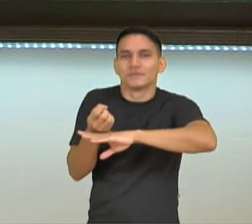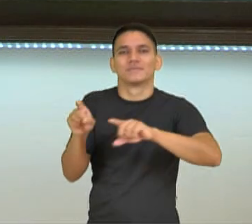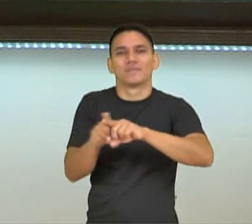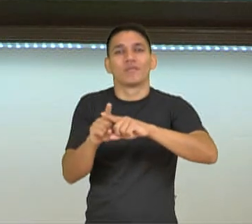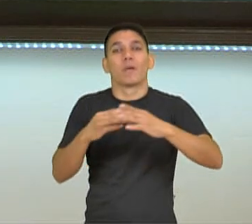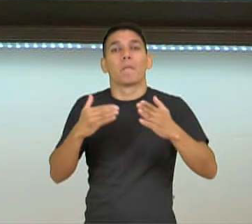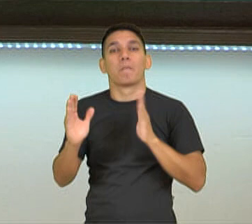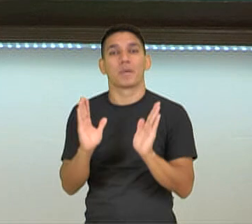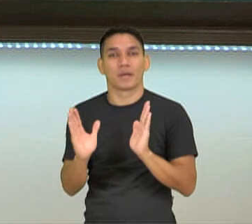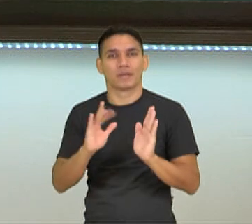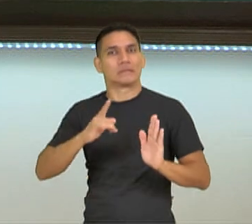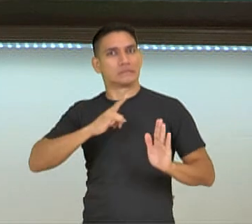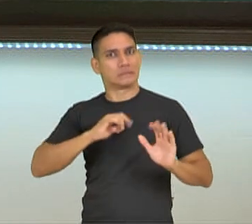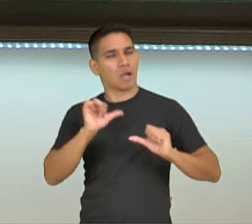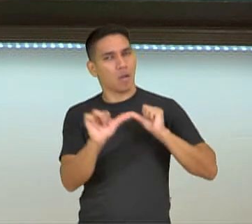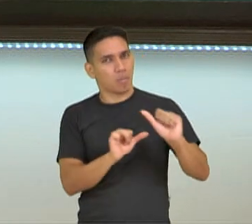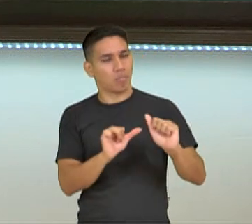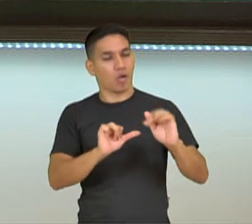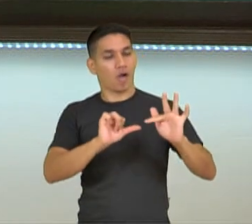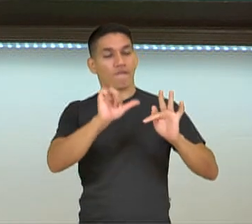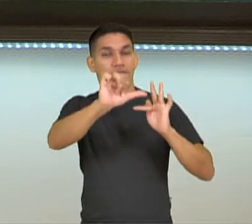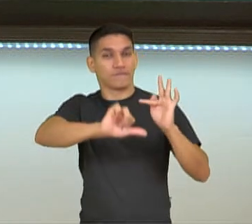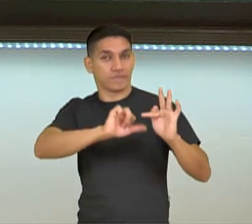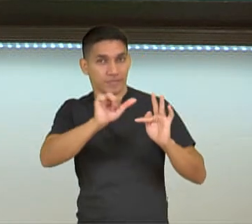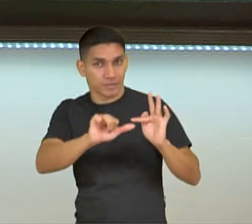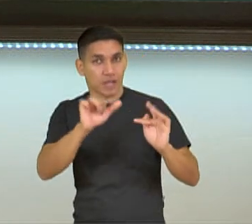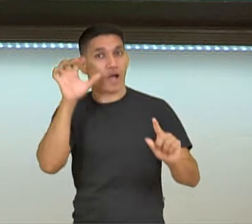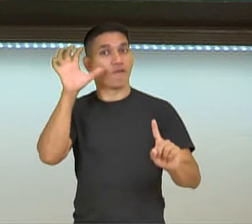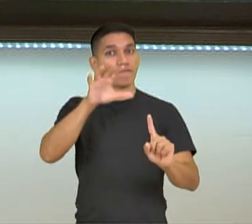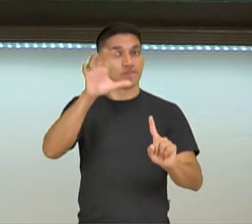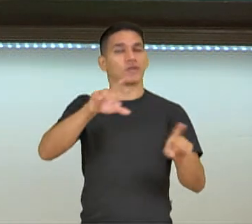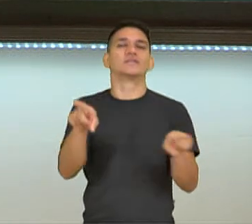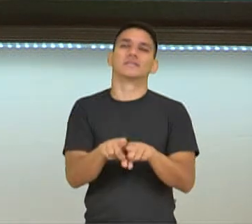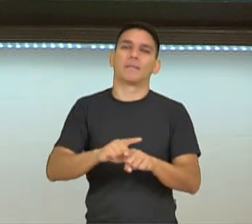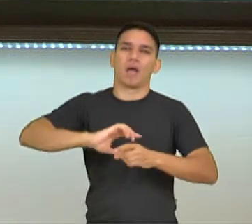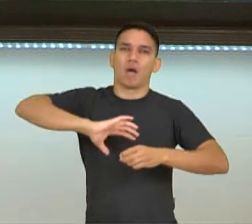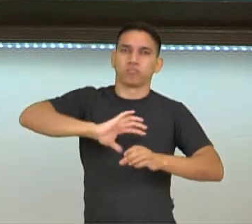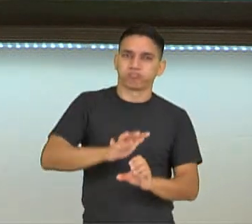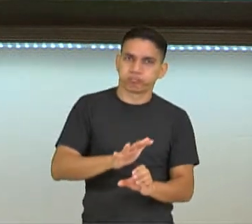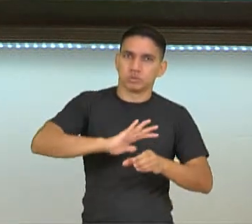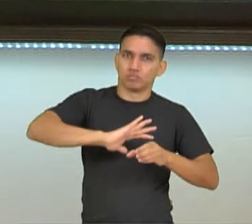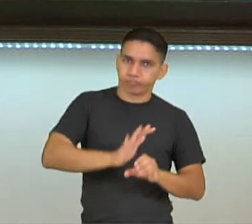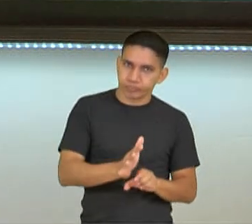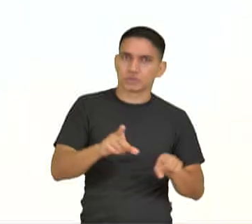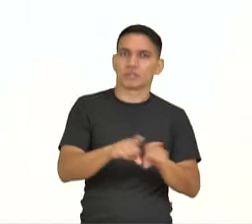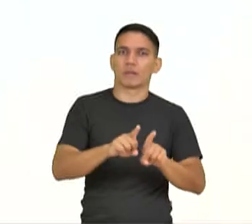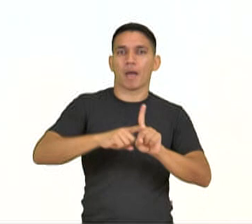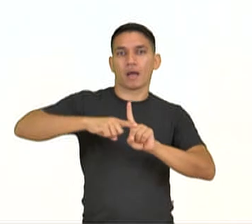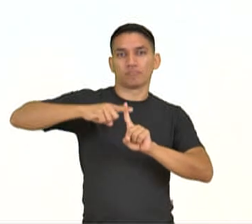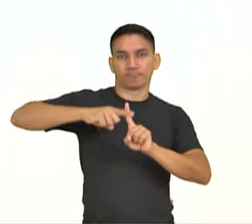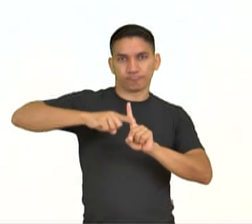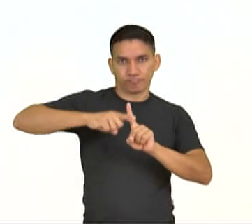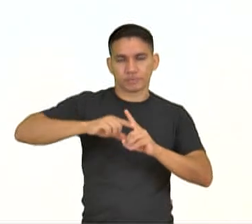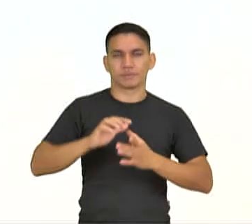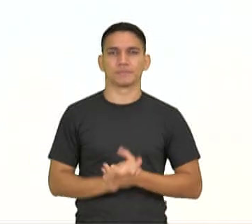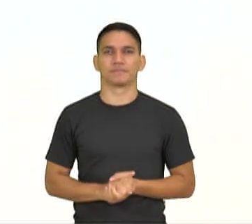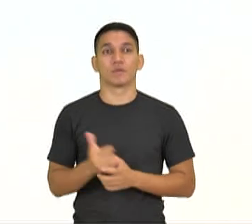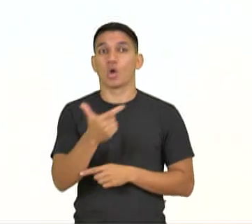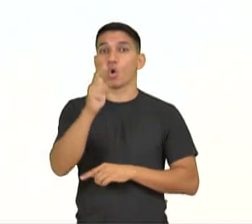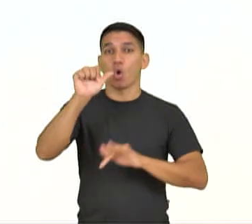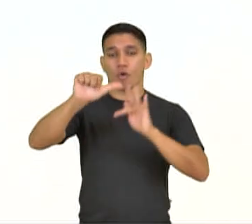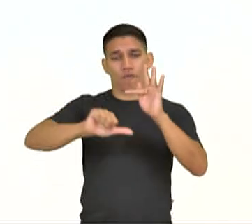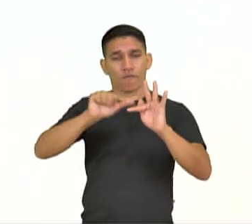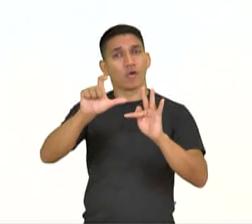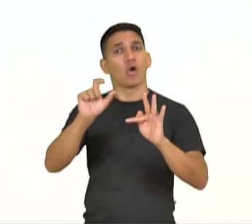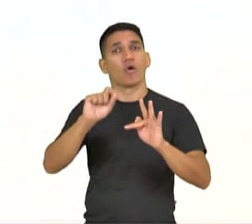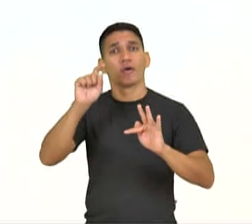mudanças de estados físicos, né? E influenciados por pressão e temperatura, tá bom? Que mais? Outro fenômeno,